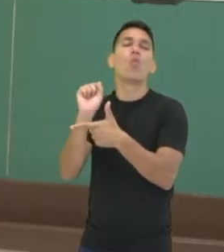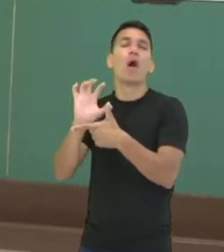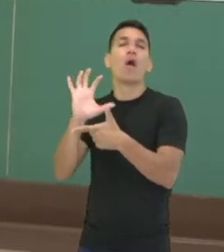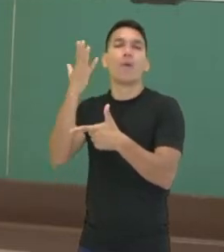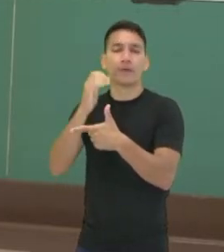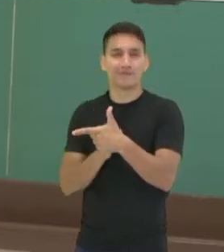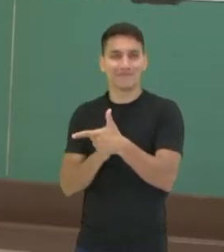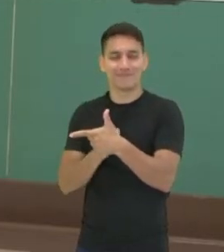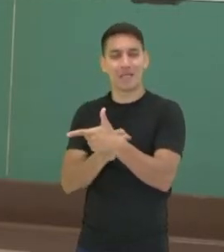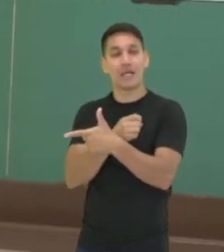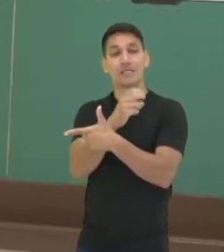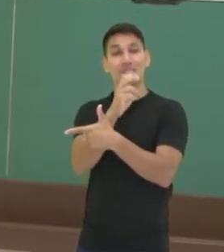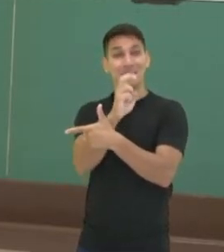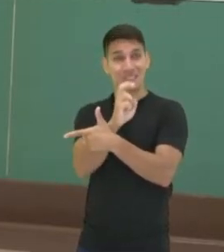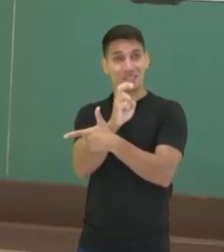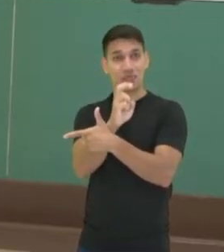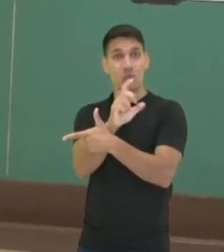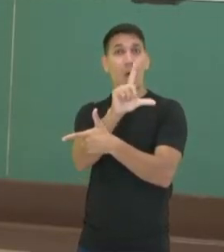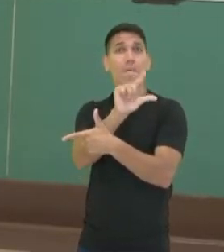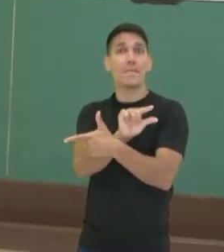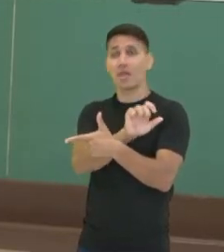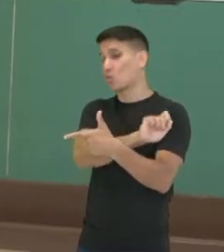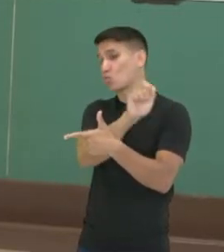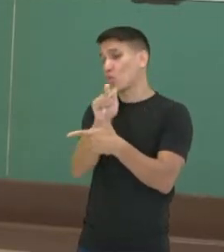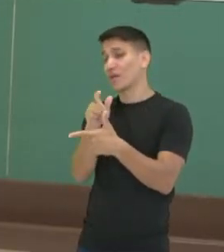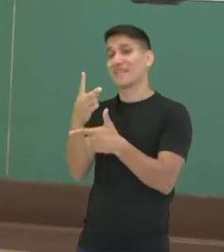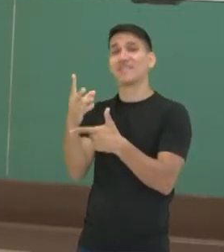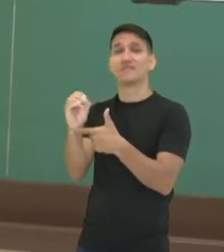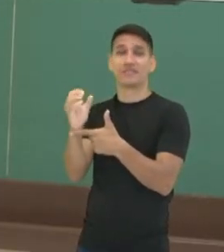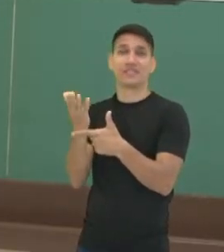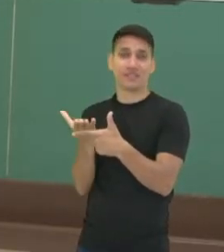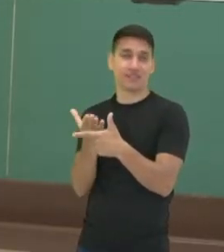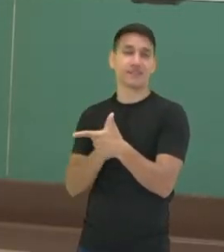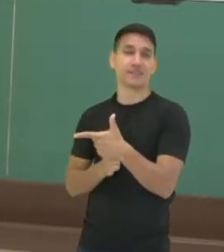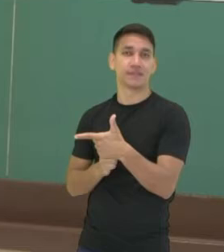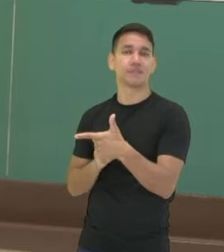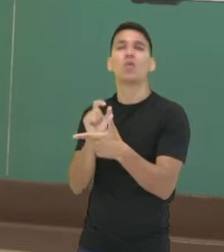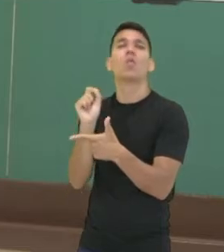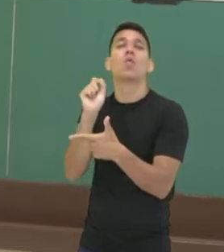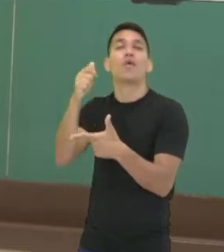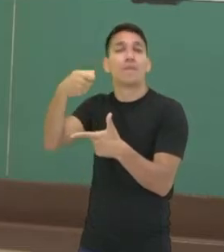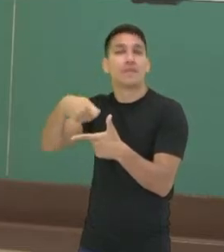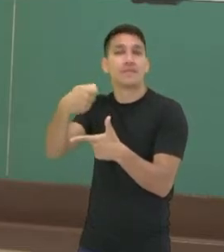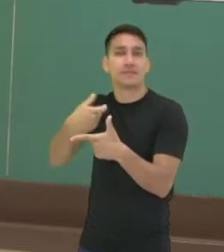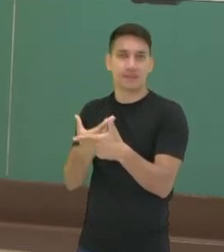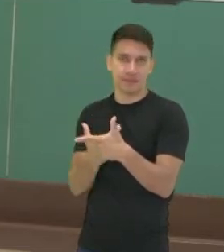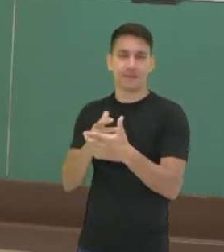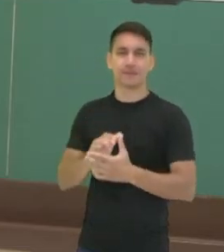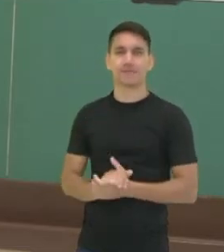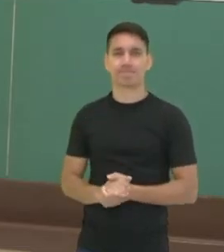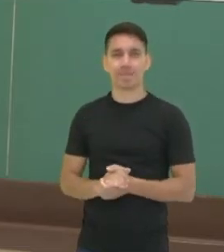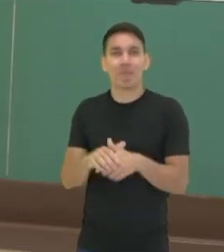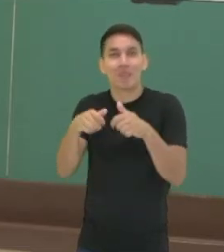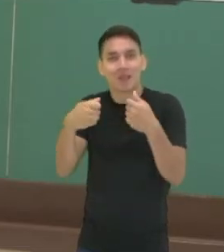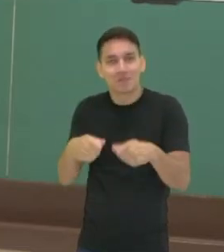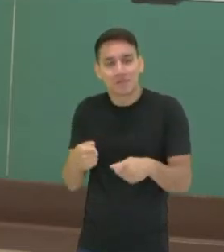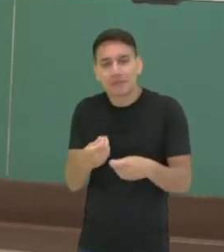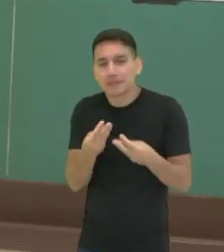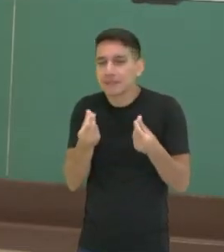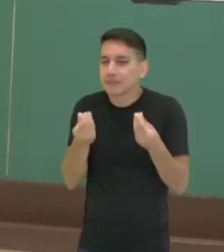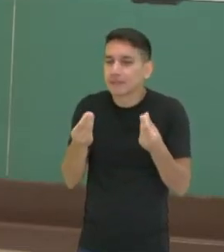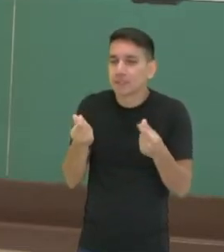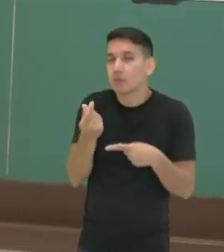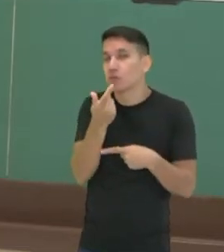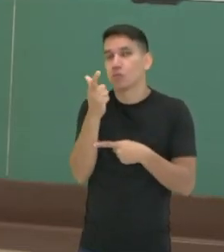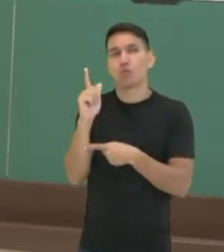O 5, ele é menor do que o 20, né? Então, o que a gente tem que fazer? A gente tem que encontrar um número